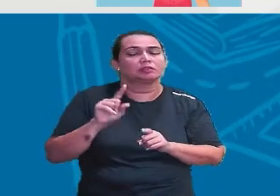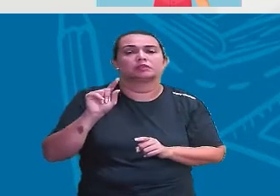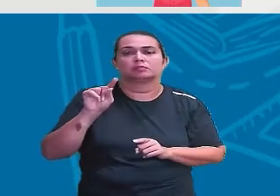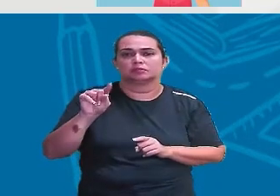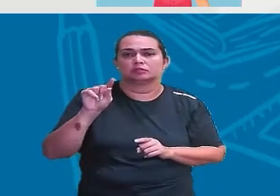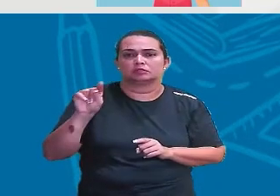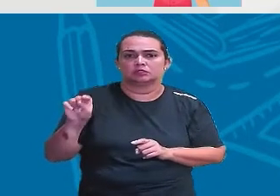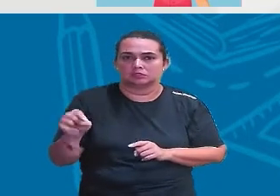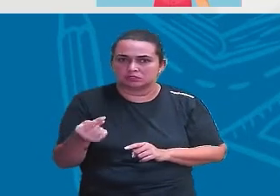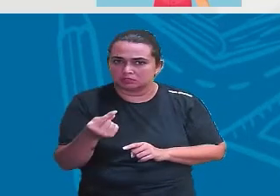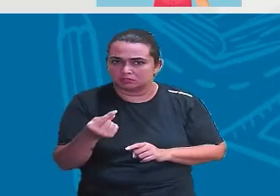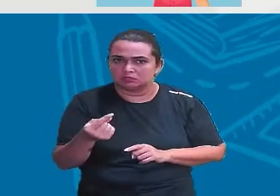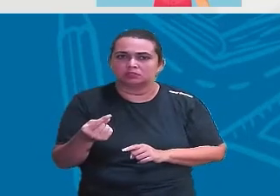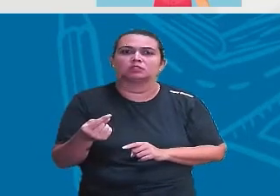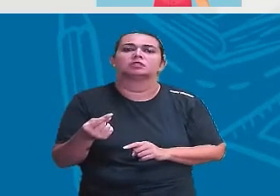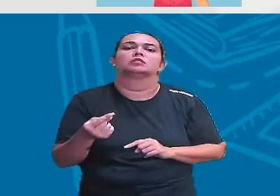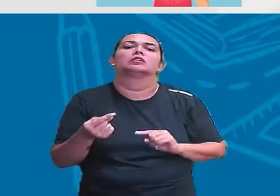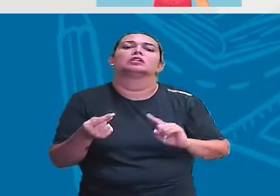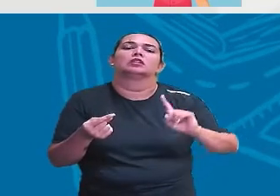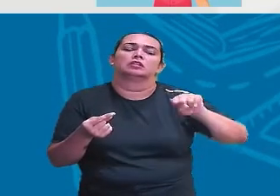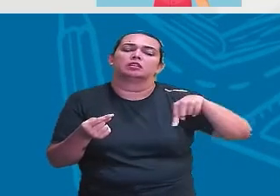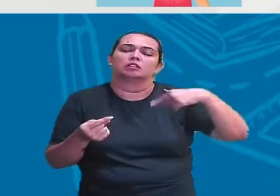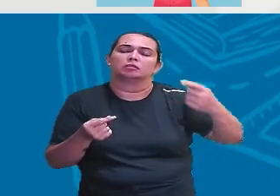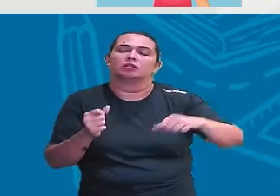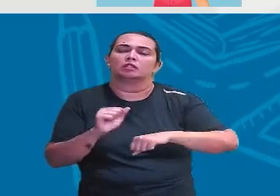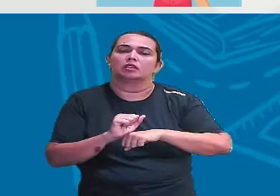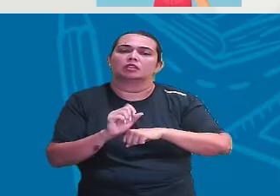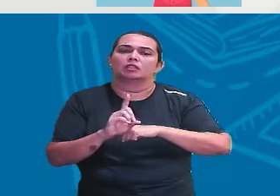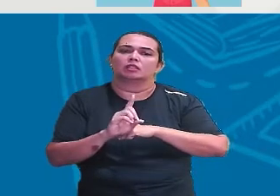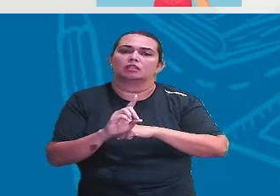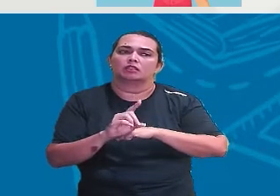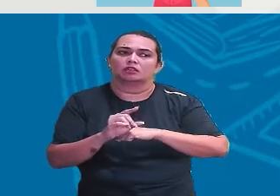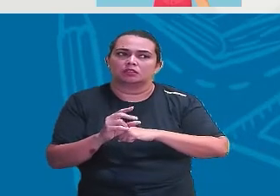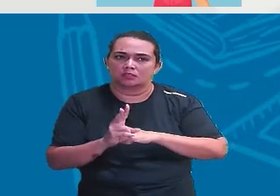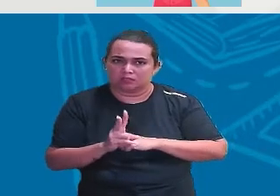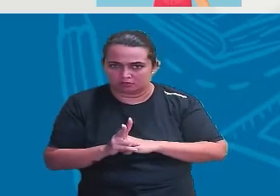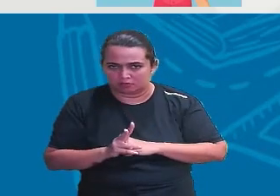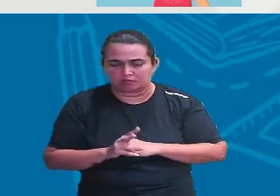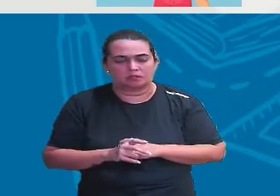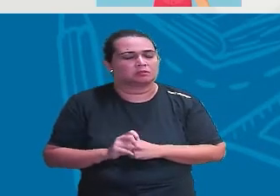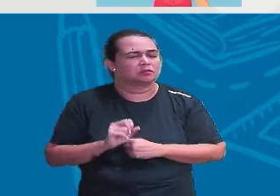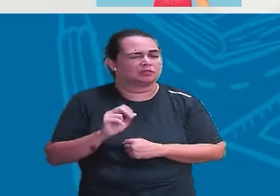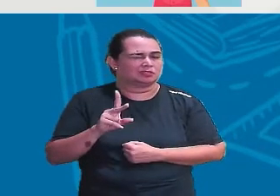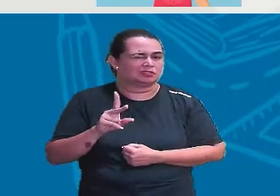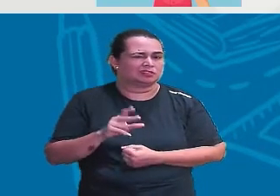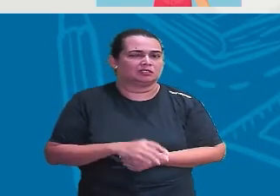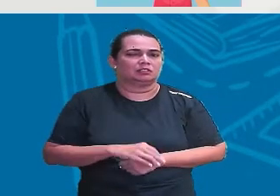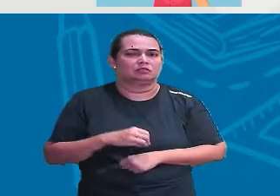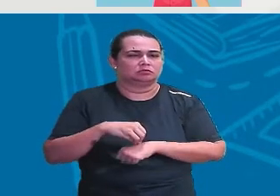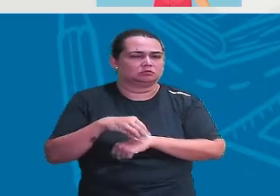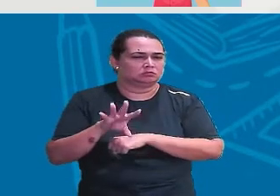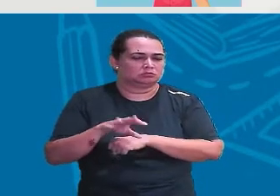Então, após o ponto e vírgula, a gente coloca o advérbio conjuntivo. Então, fica ligadinho nessas dicas.